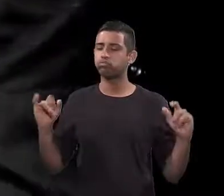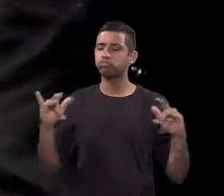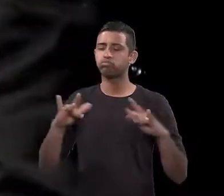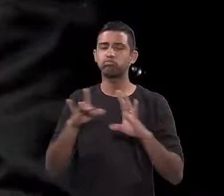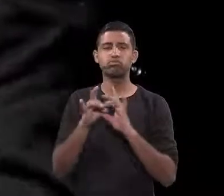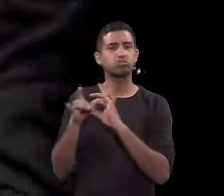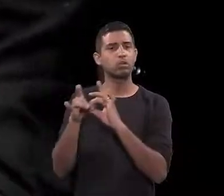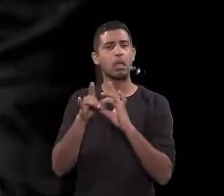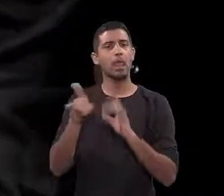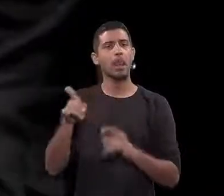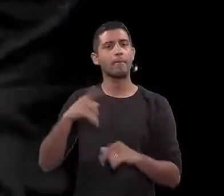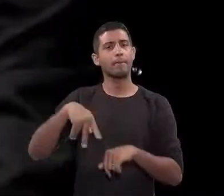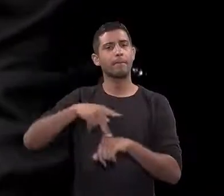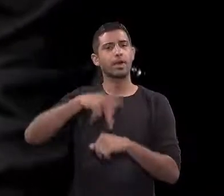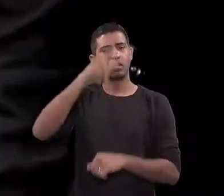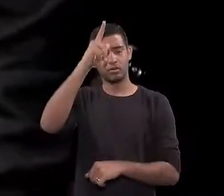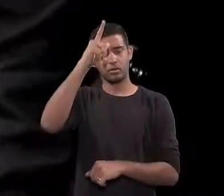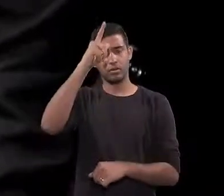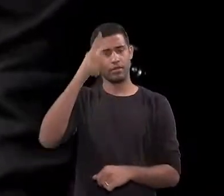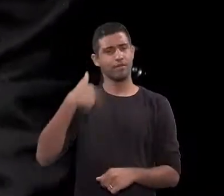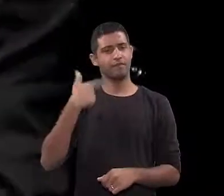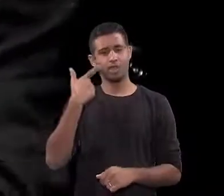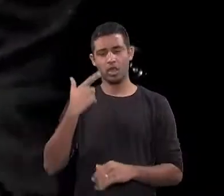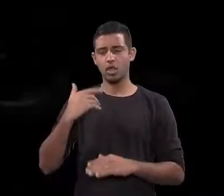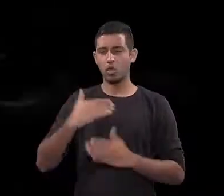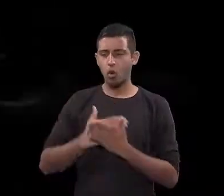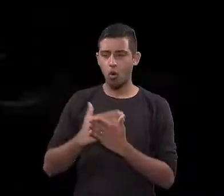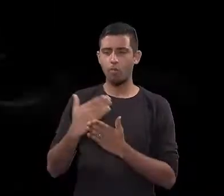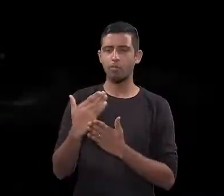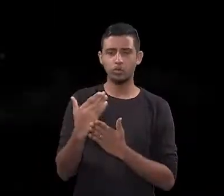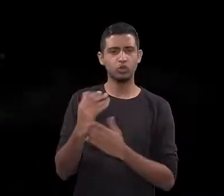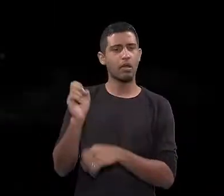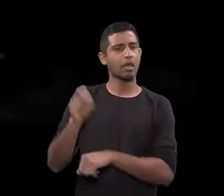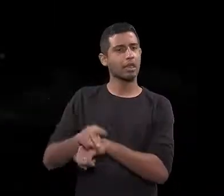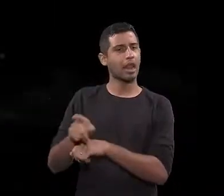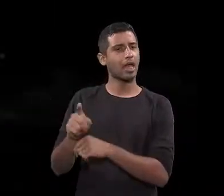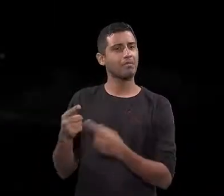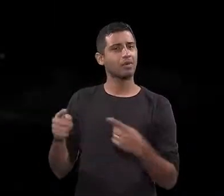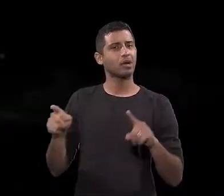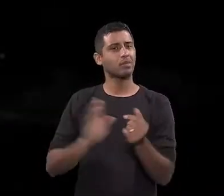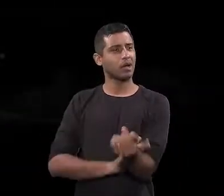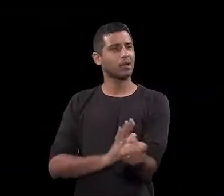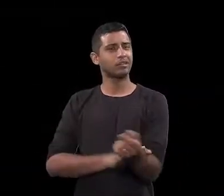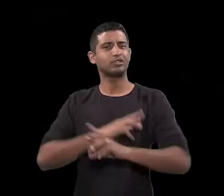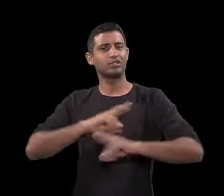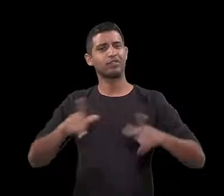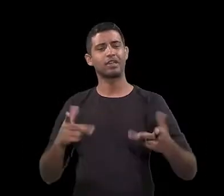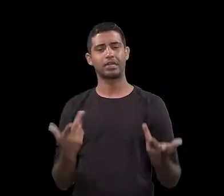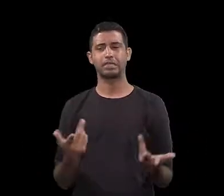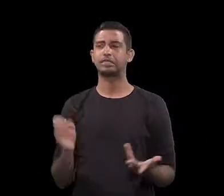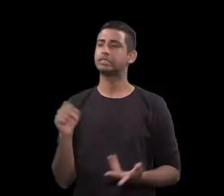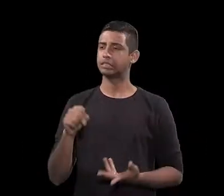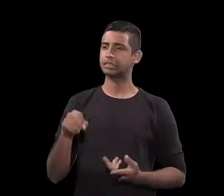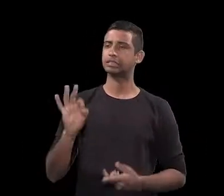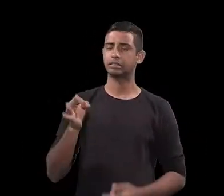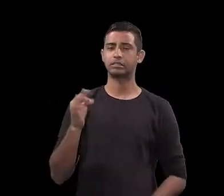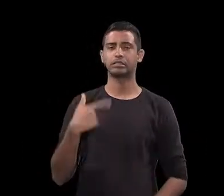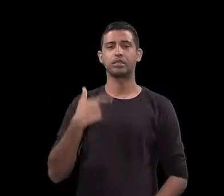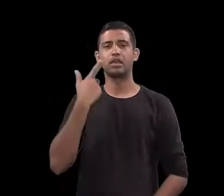reunificação da Alemanha é que esses estilos começaram a chegar lá. Claro, foi assim mesmo.